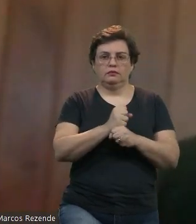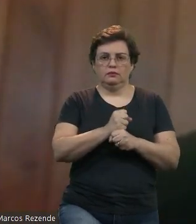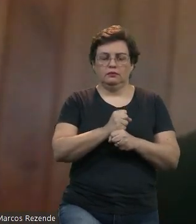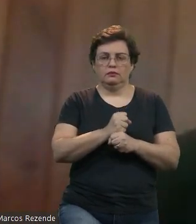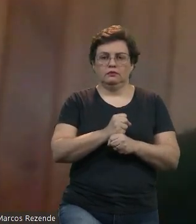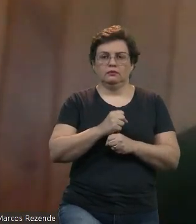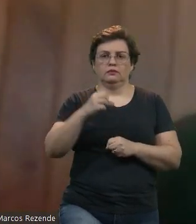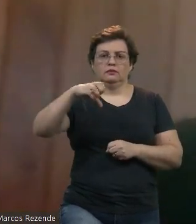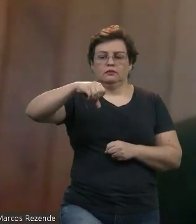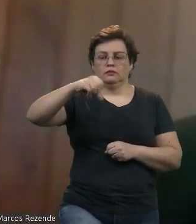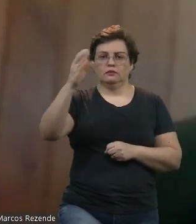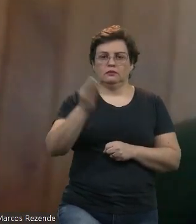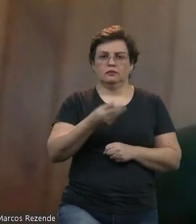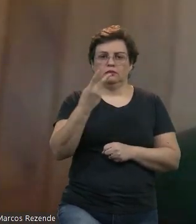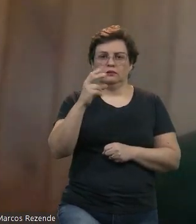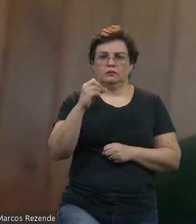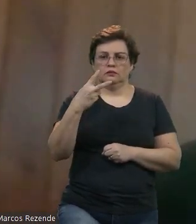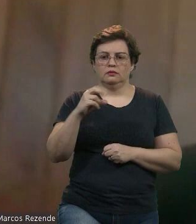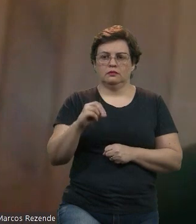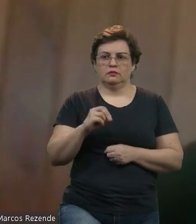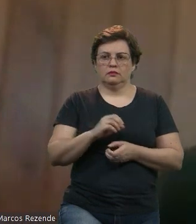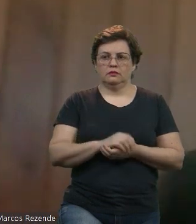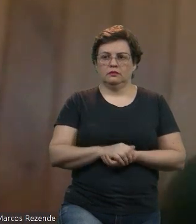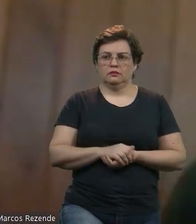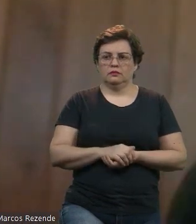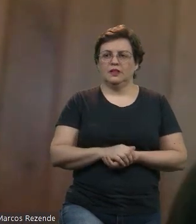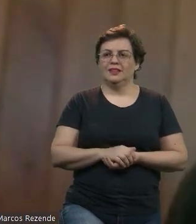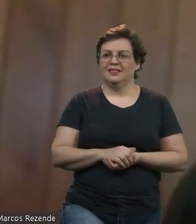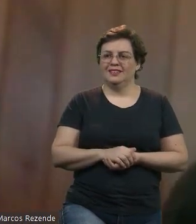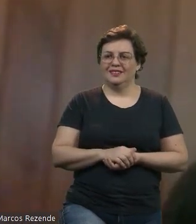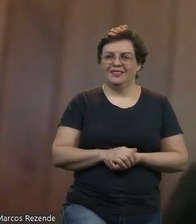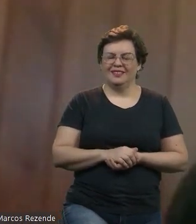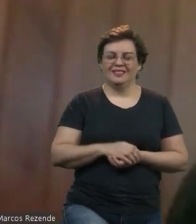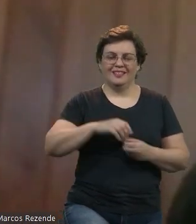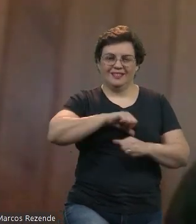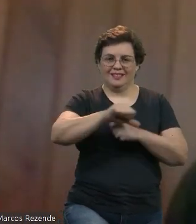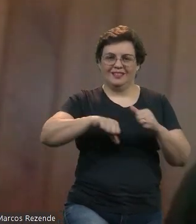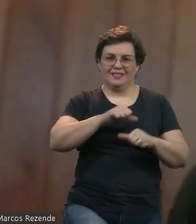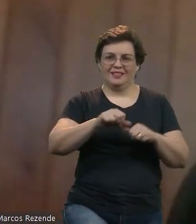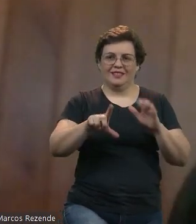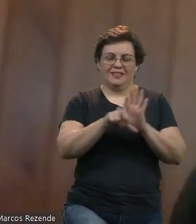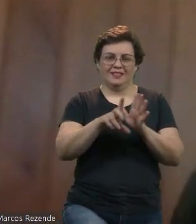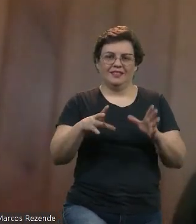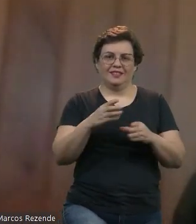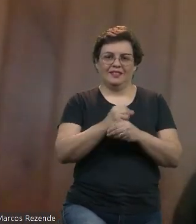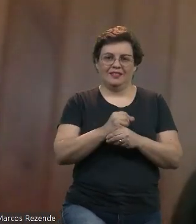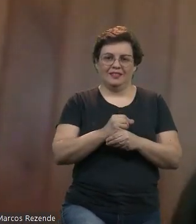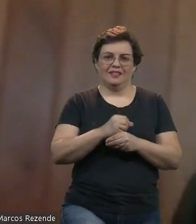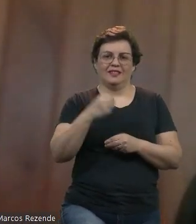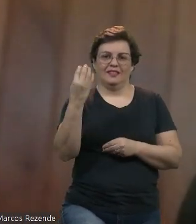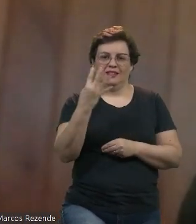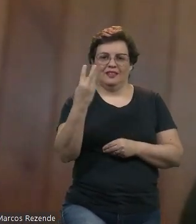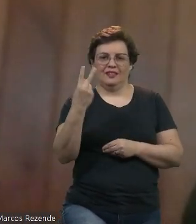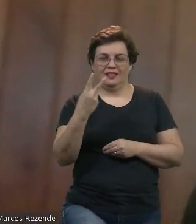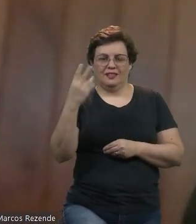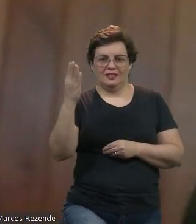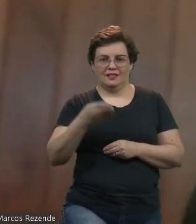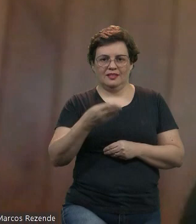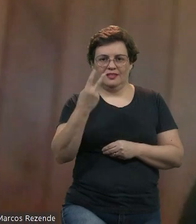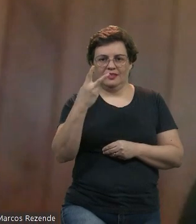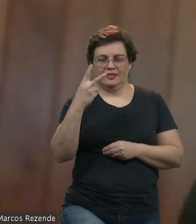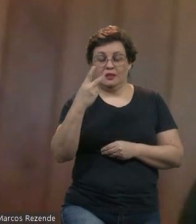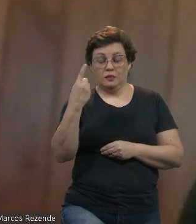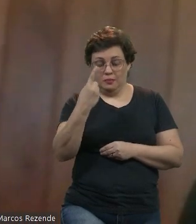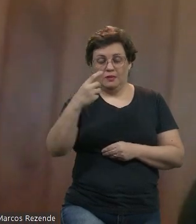número 9 de 2020, que modifica a lei complementar número 42 de 28